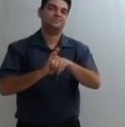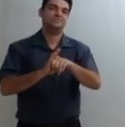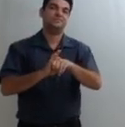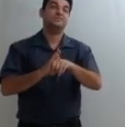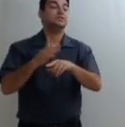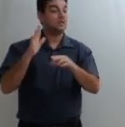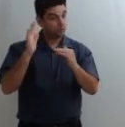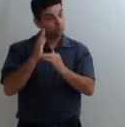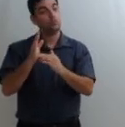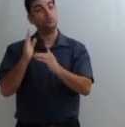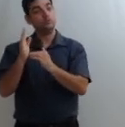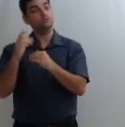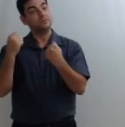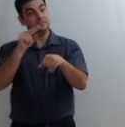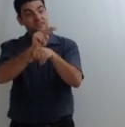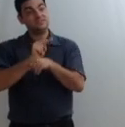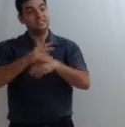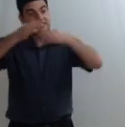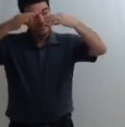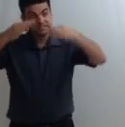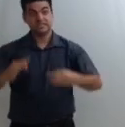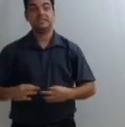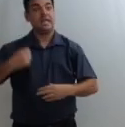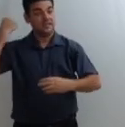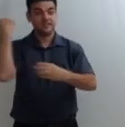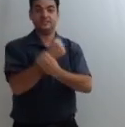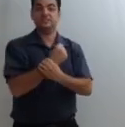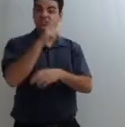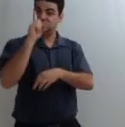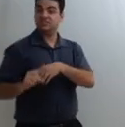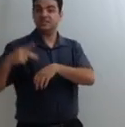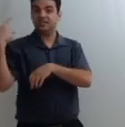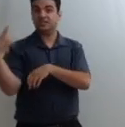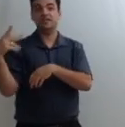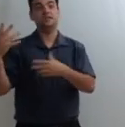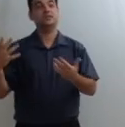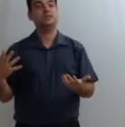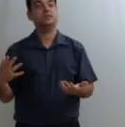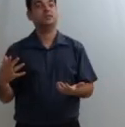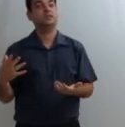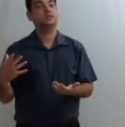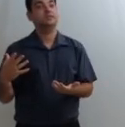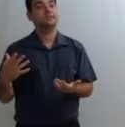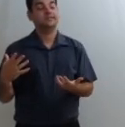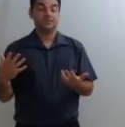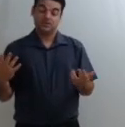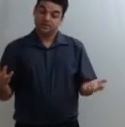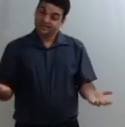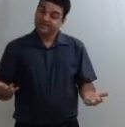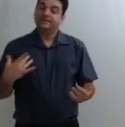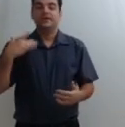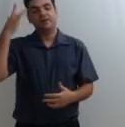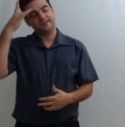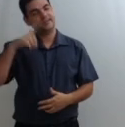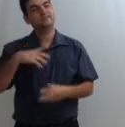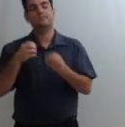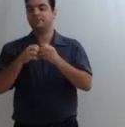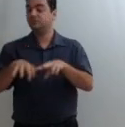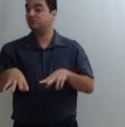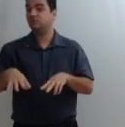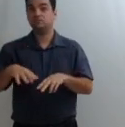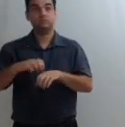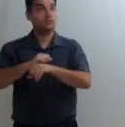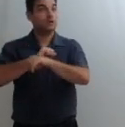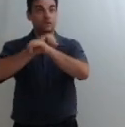sentido exatamente de estabelecer-se como uma garantia objetiva, absoluta. Me ocorre que o prejuízo, nesse caso, é um prejuízo íncito